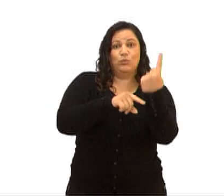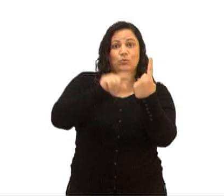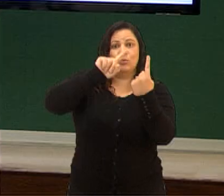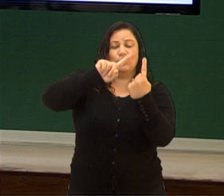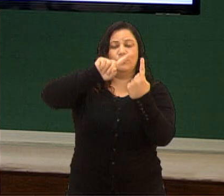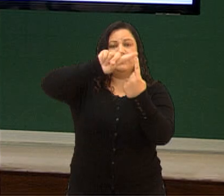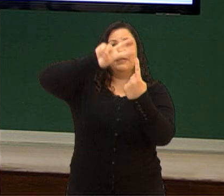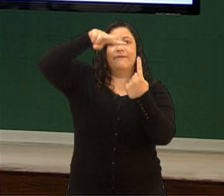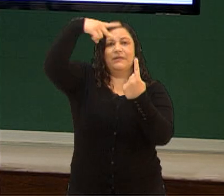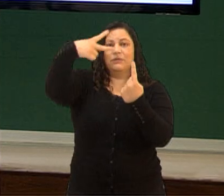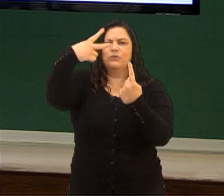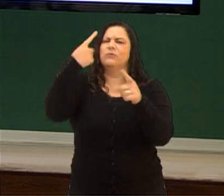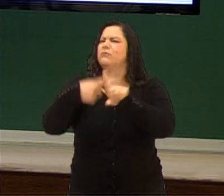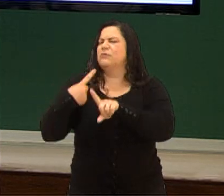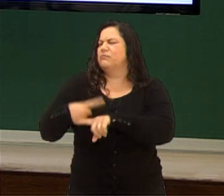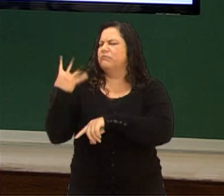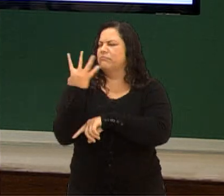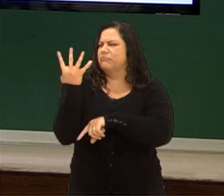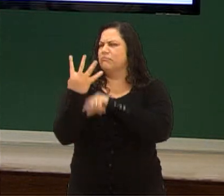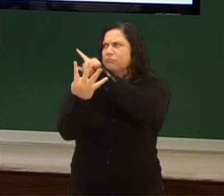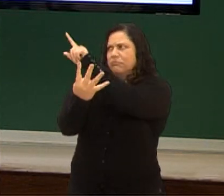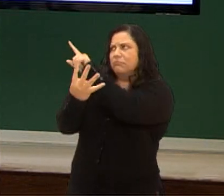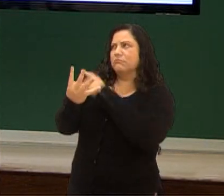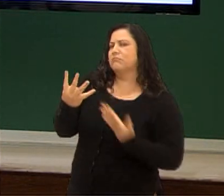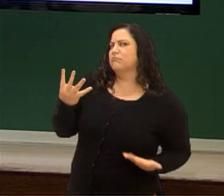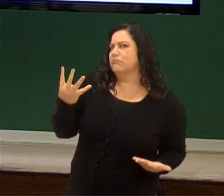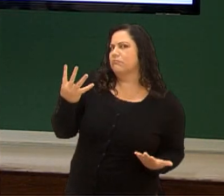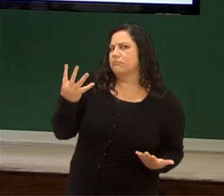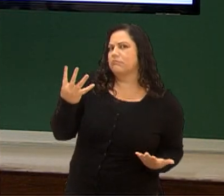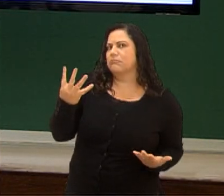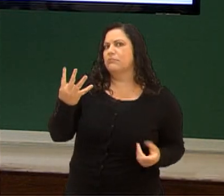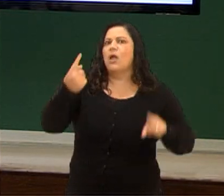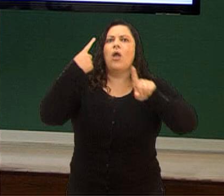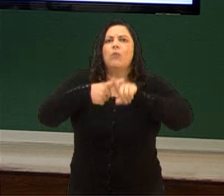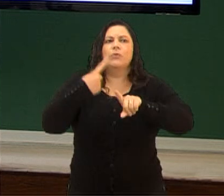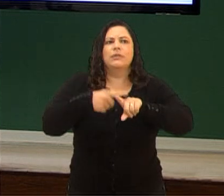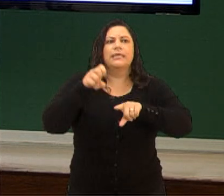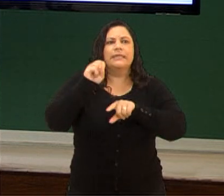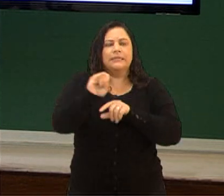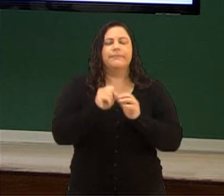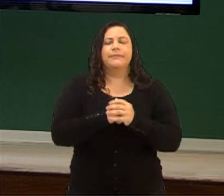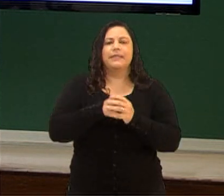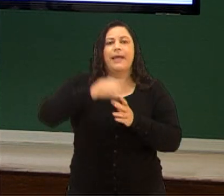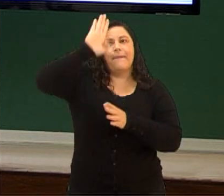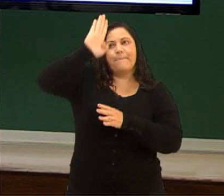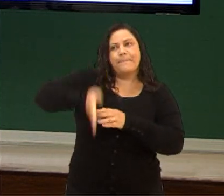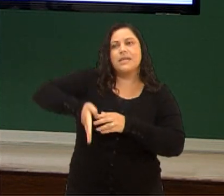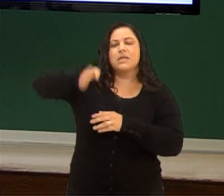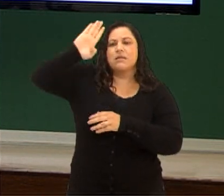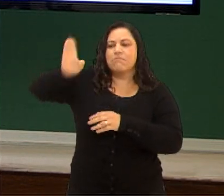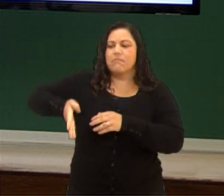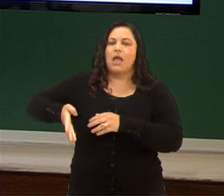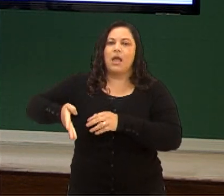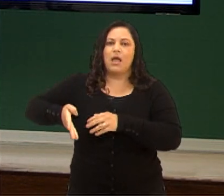que apareceu 4 aqui, professor? Porque se eu pegar o elemento 1 e cortar a sua coluna e a sua linha,